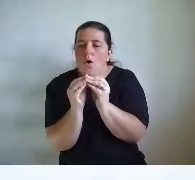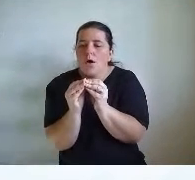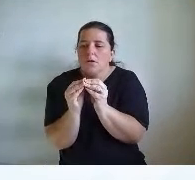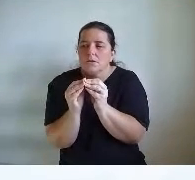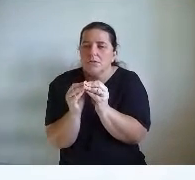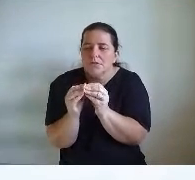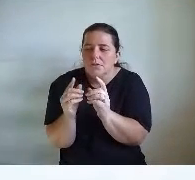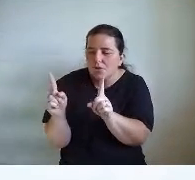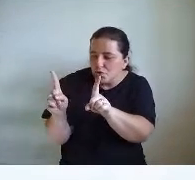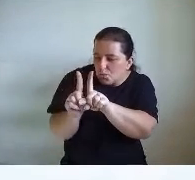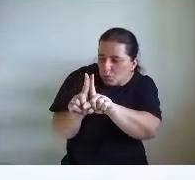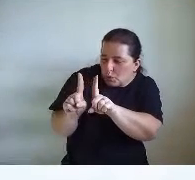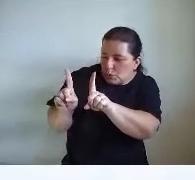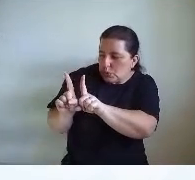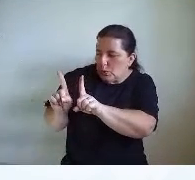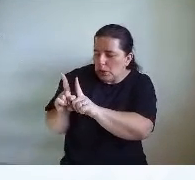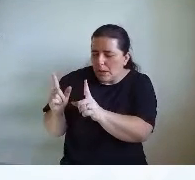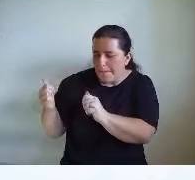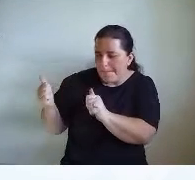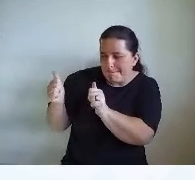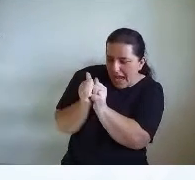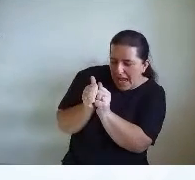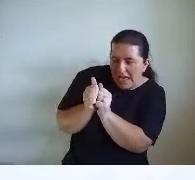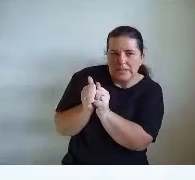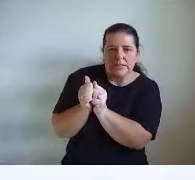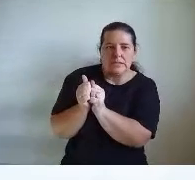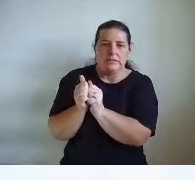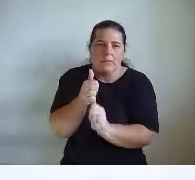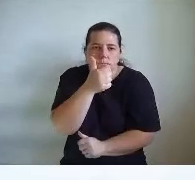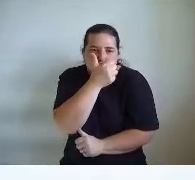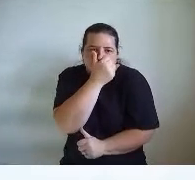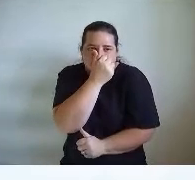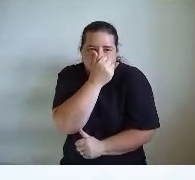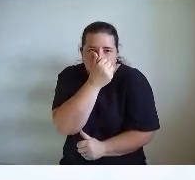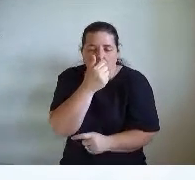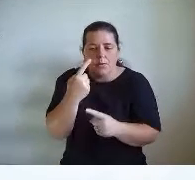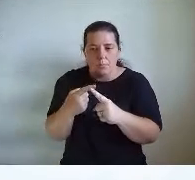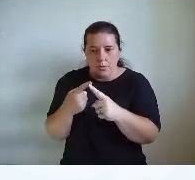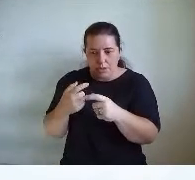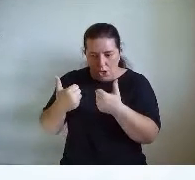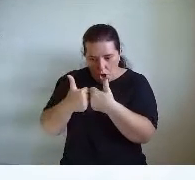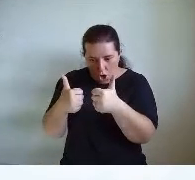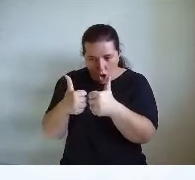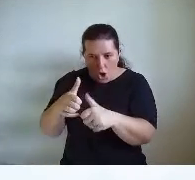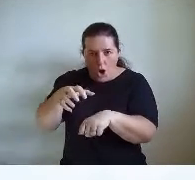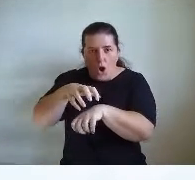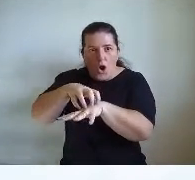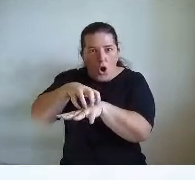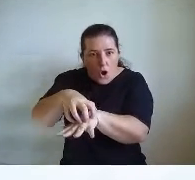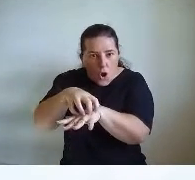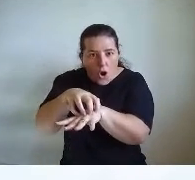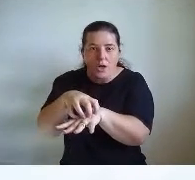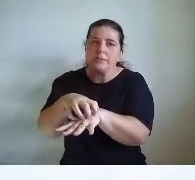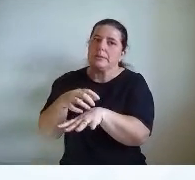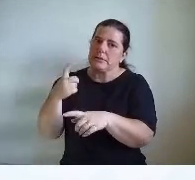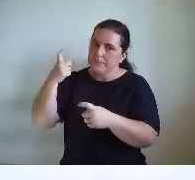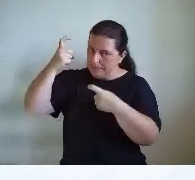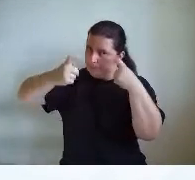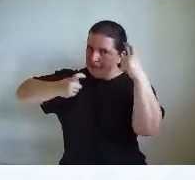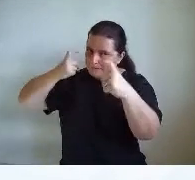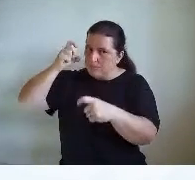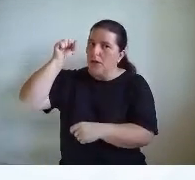E, obviamente, que o transporte público é, sim, motivo de muita preocupação, e por isso que nós